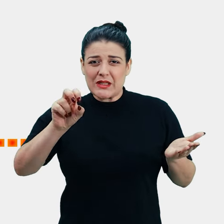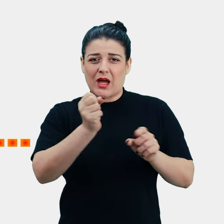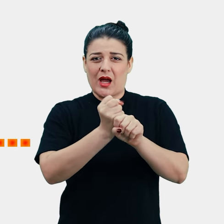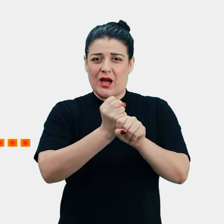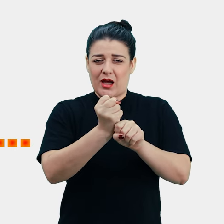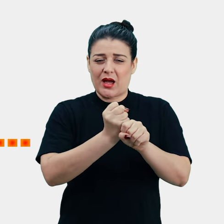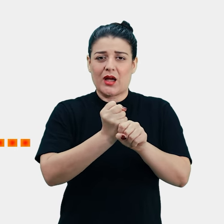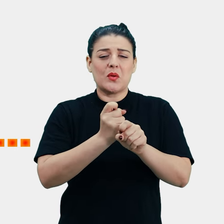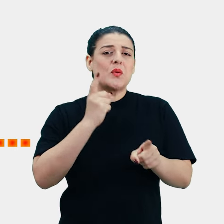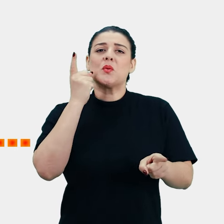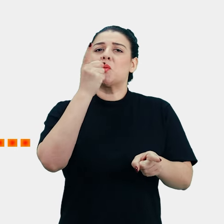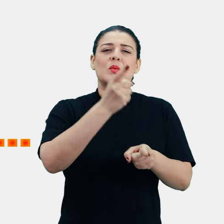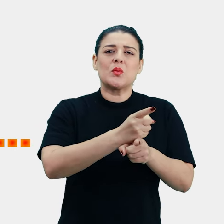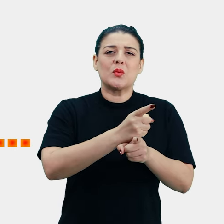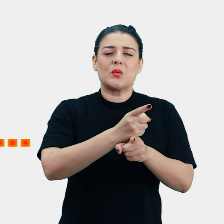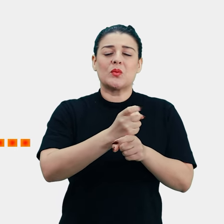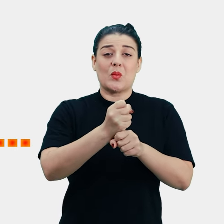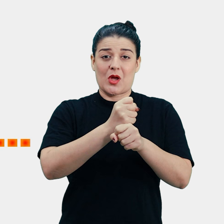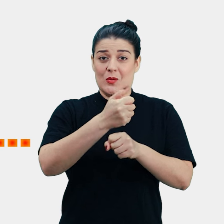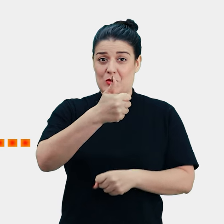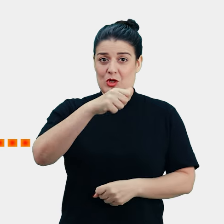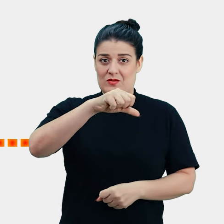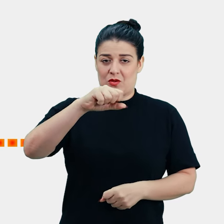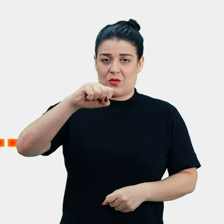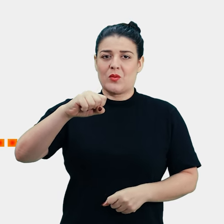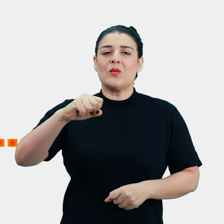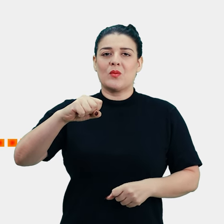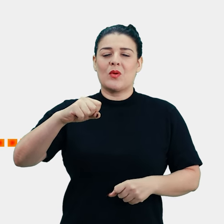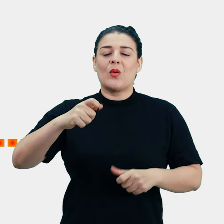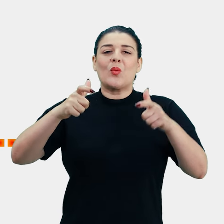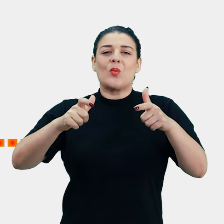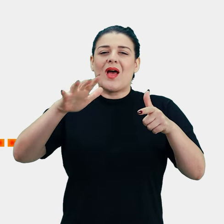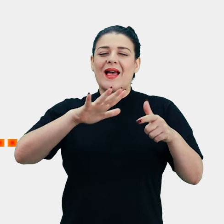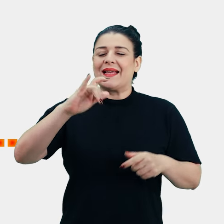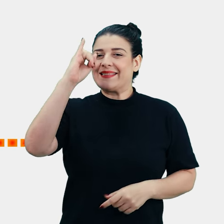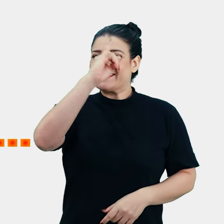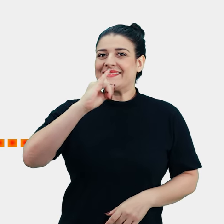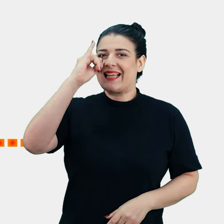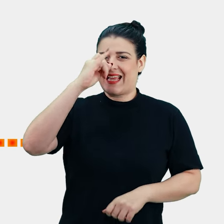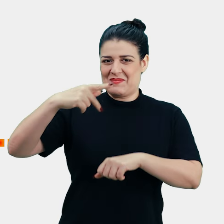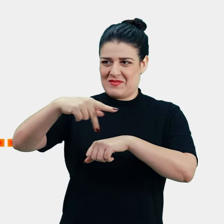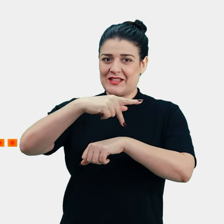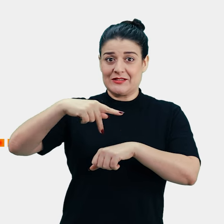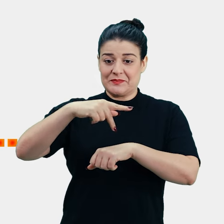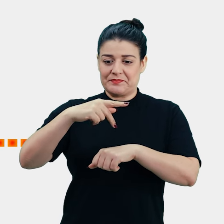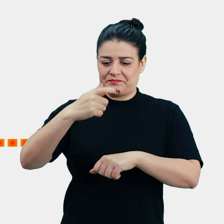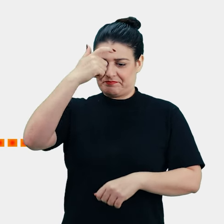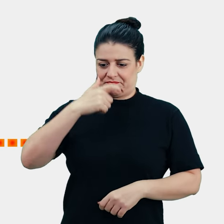anos, que foi encontrada lá em 1991 nos Alpes italianos. E quando os cientistas